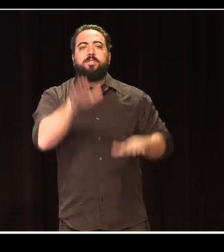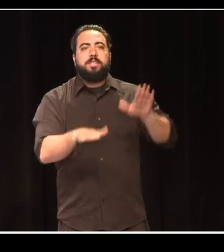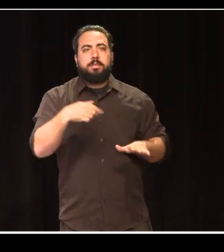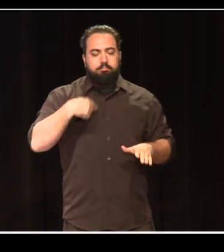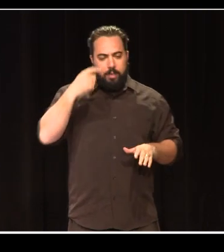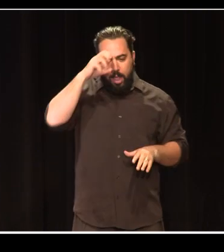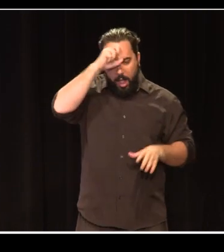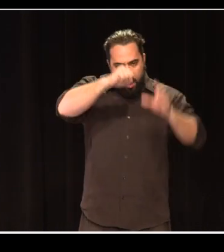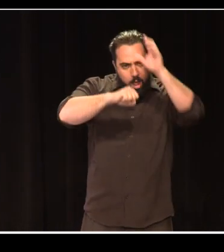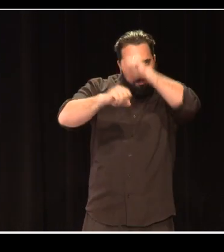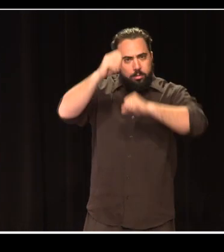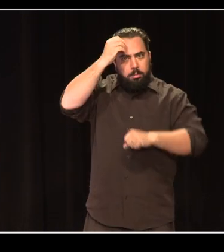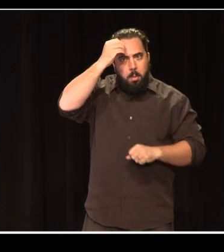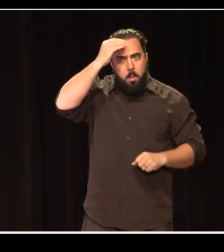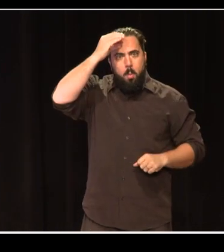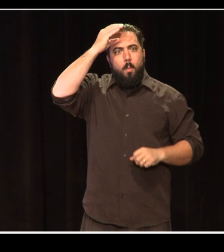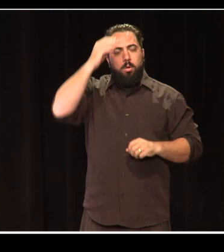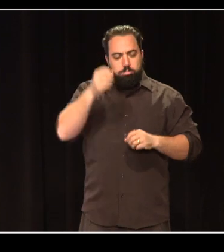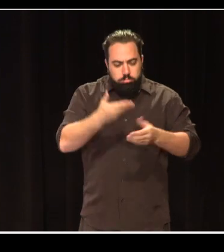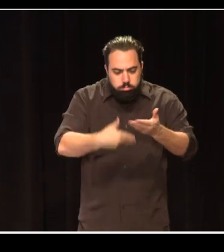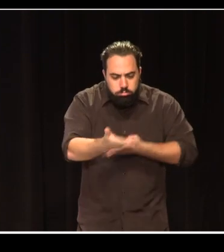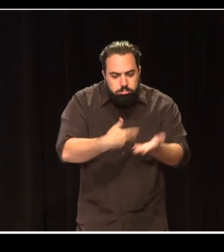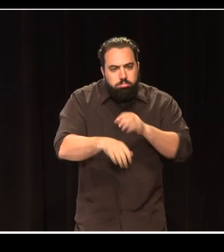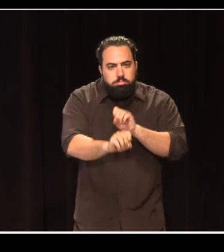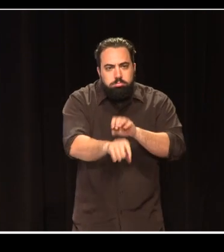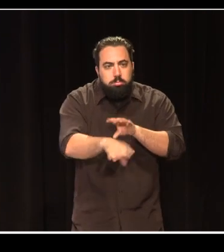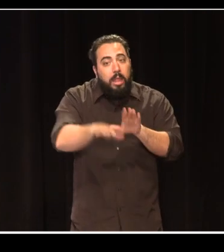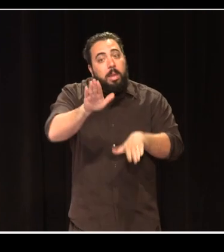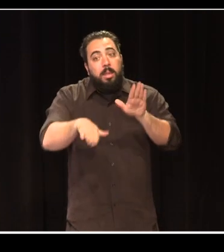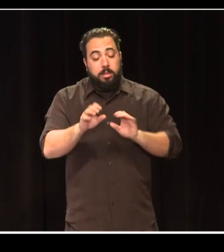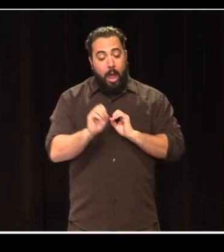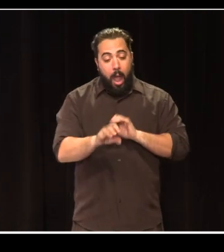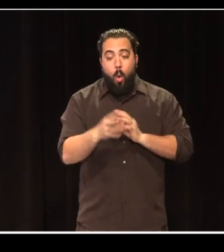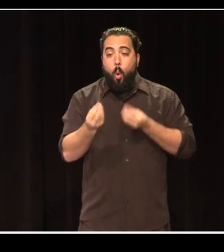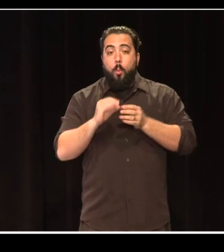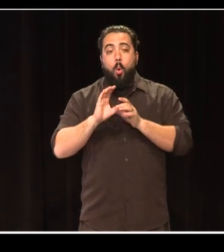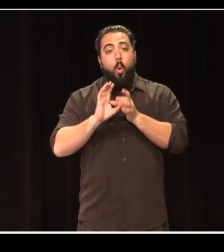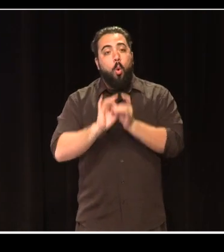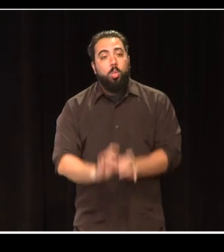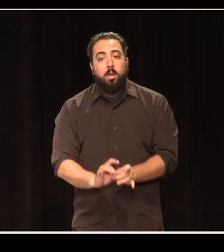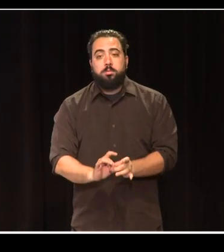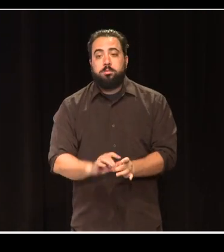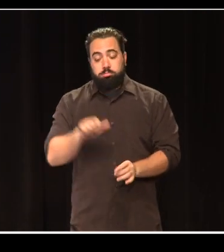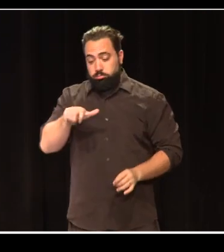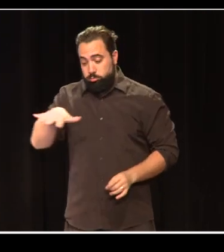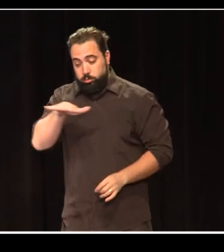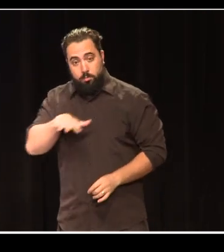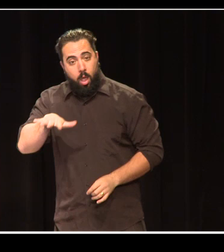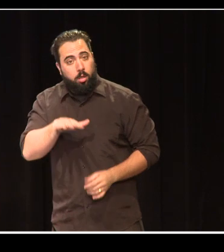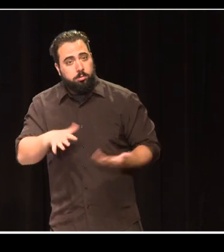saber ele vai ser construído ali, dependendo da aula, dependendo do contexto, dependendo do espaço.